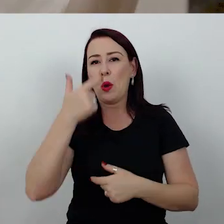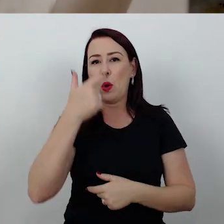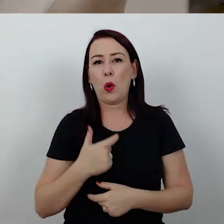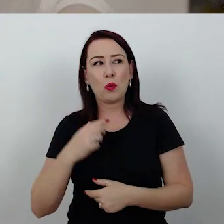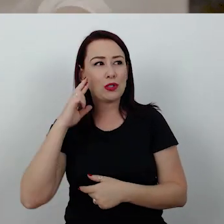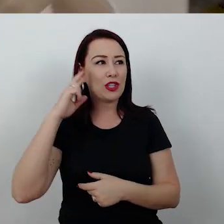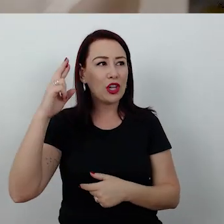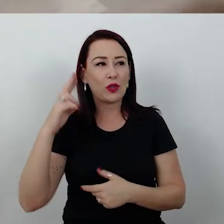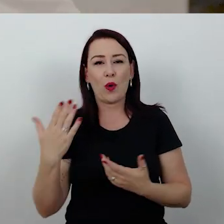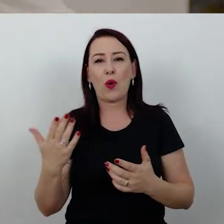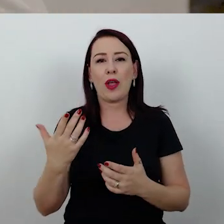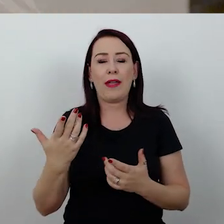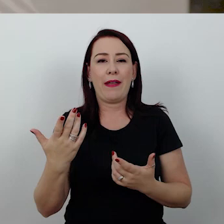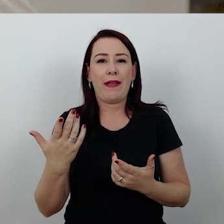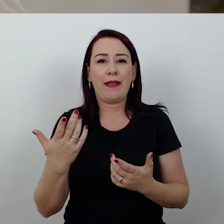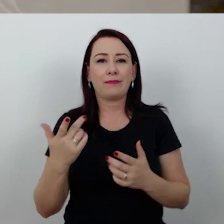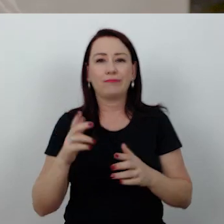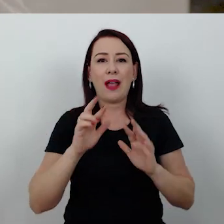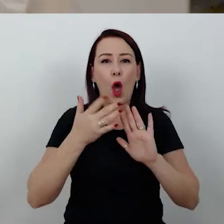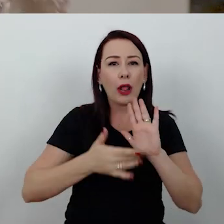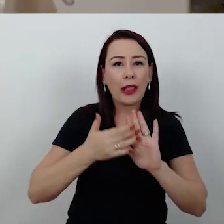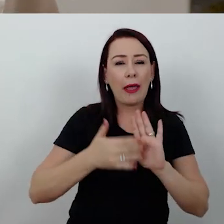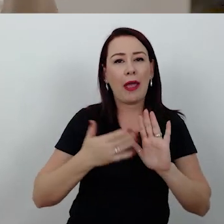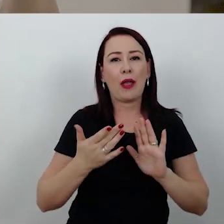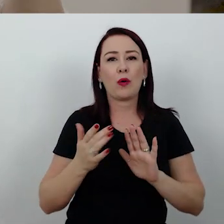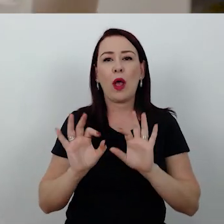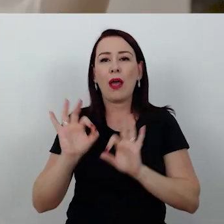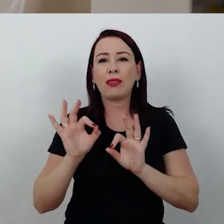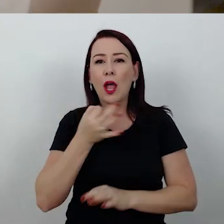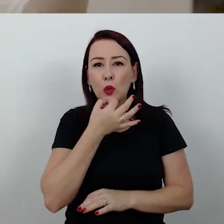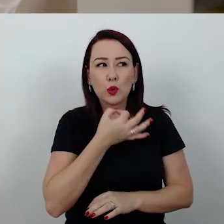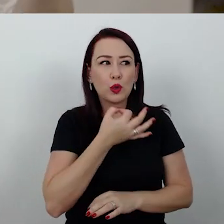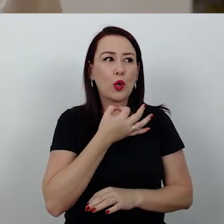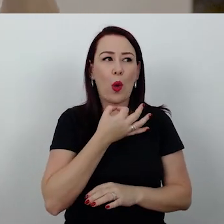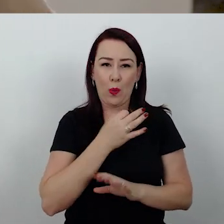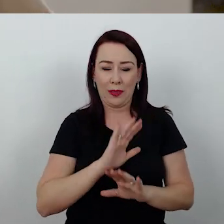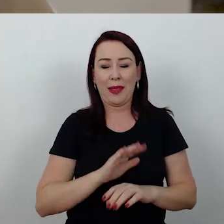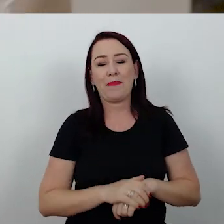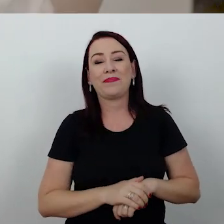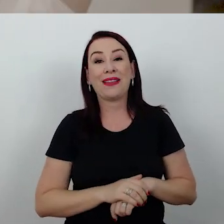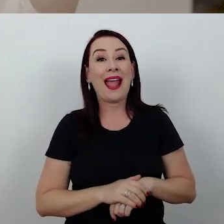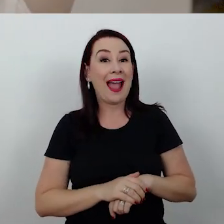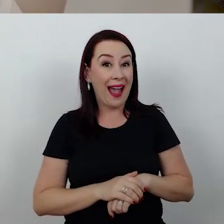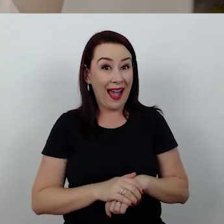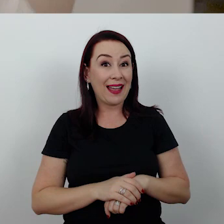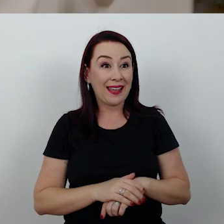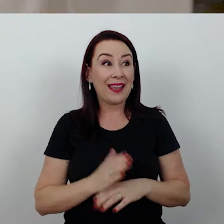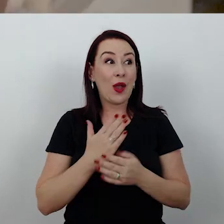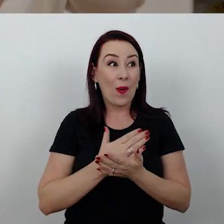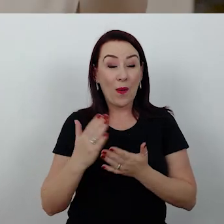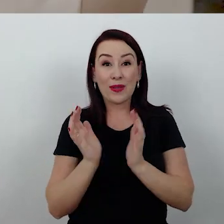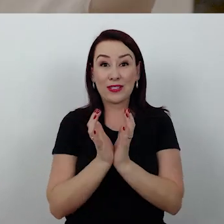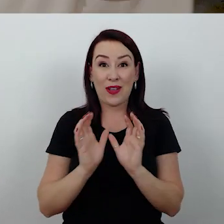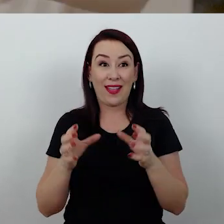diretores, produtores, técnicos de som, enfim. E aí a gente começa esse trabalho, né, com a equipe do Longa